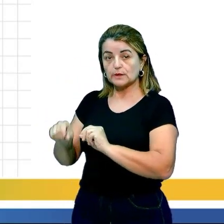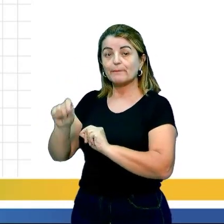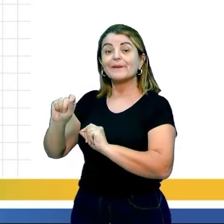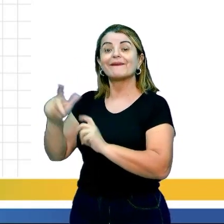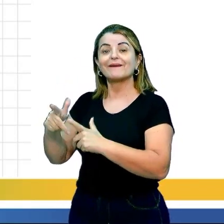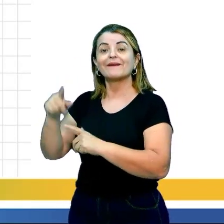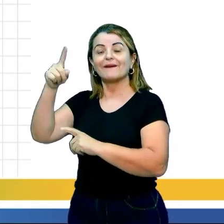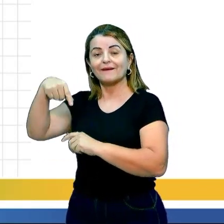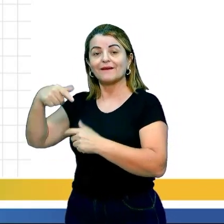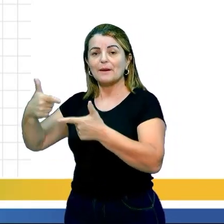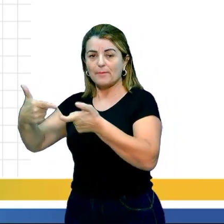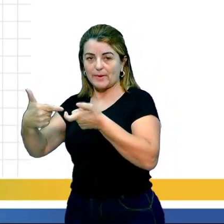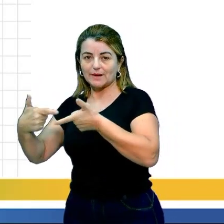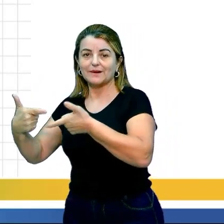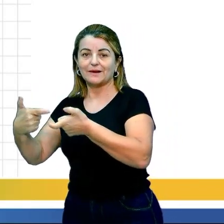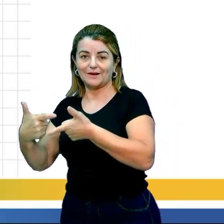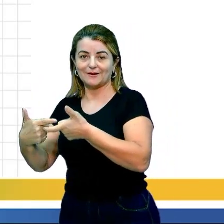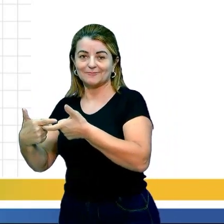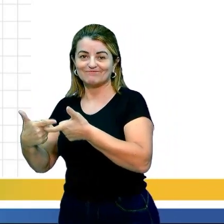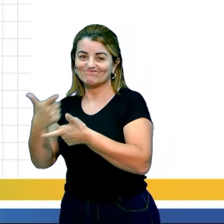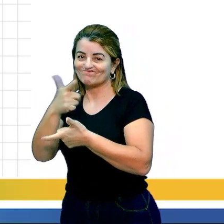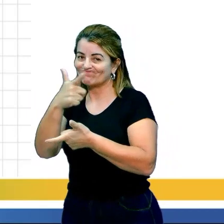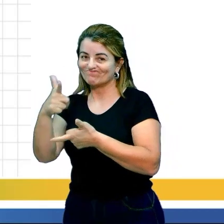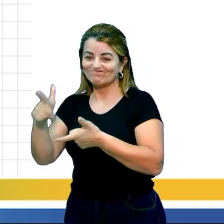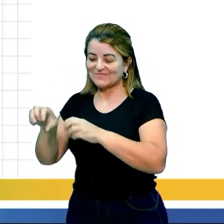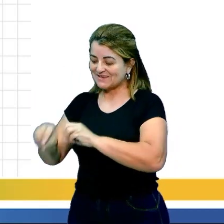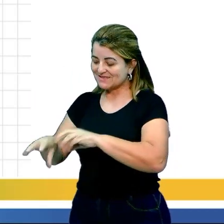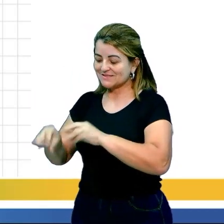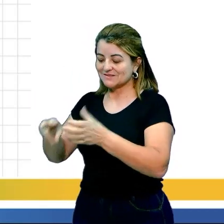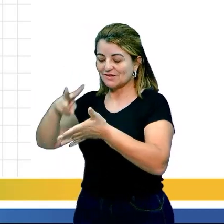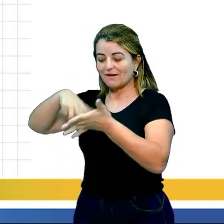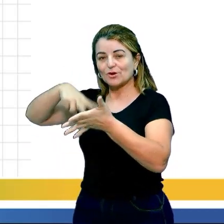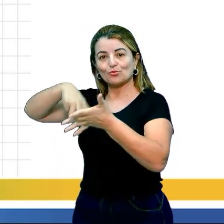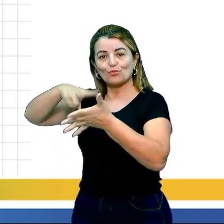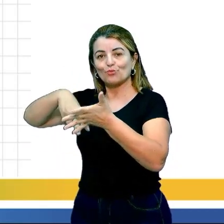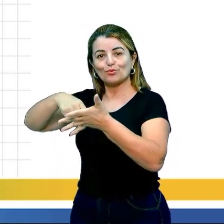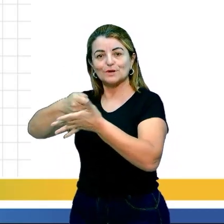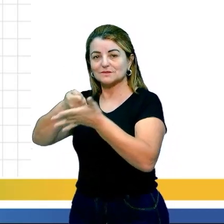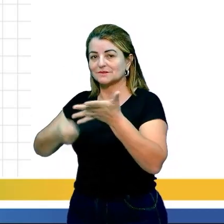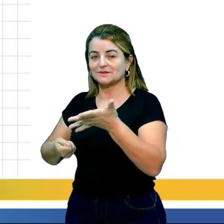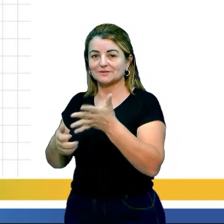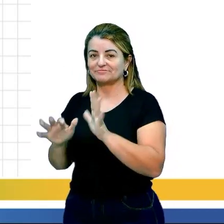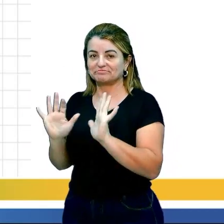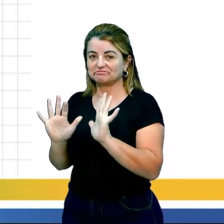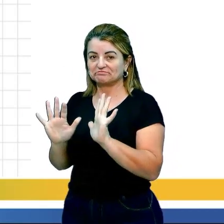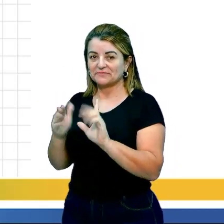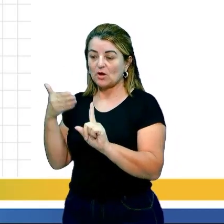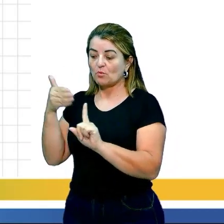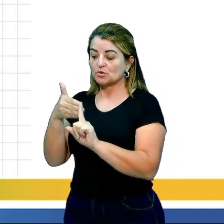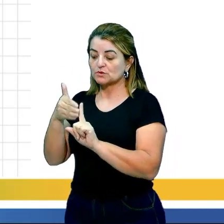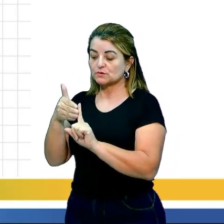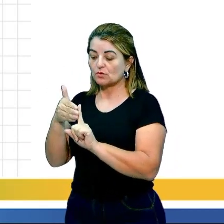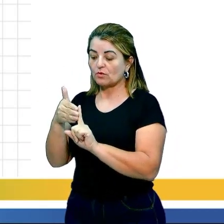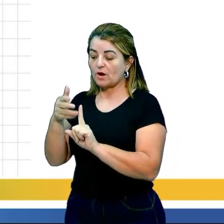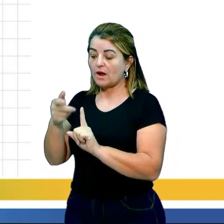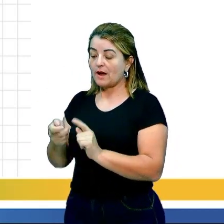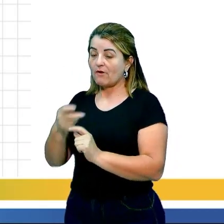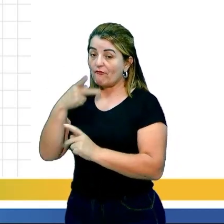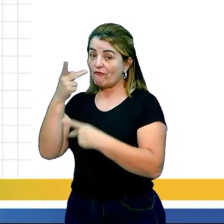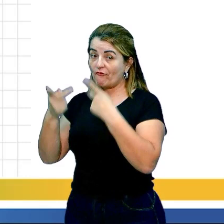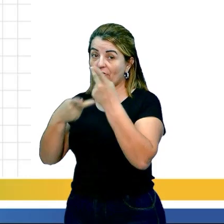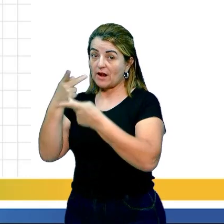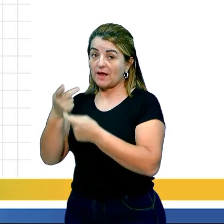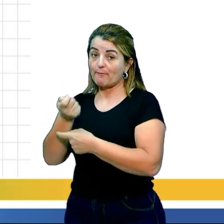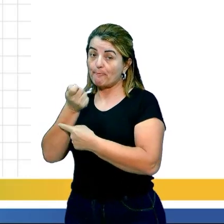muito pouco para leitura e escrita né e o seu principal era objetivo era falar pouco e obedecer mais e